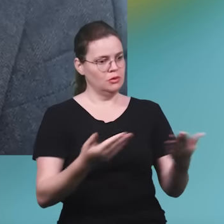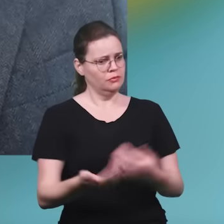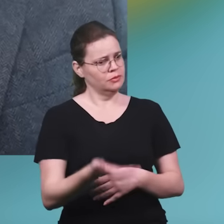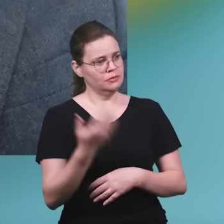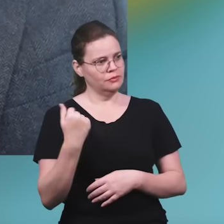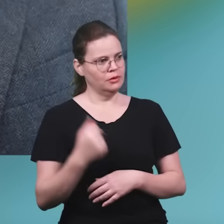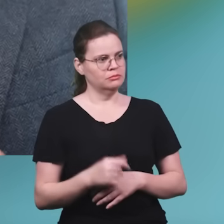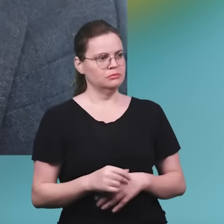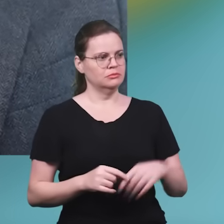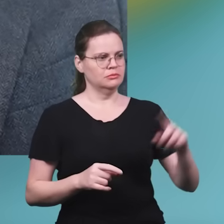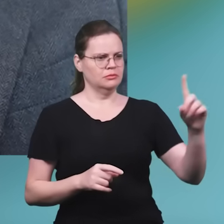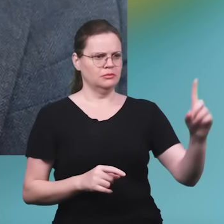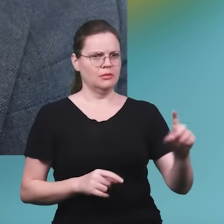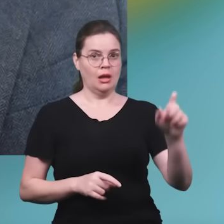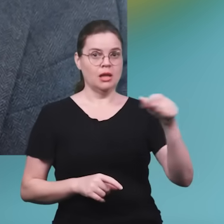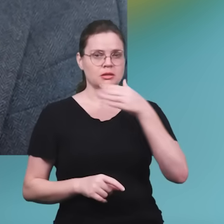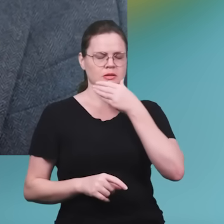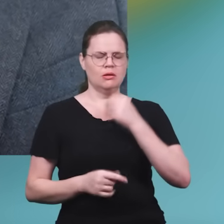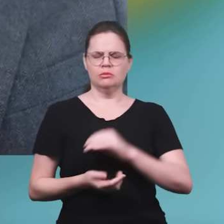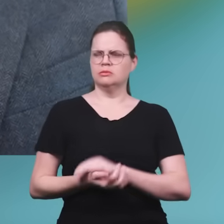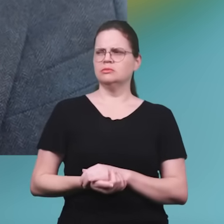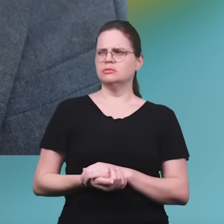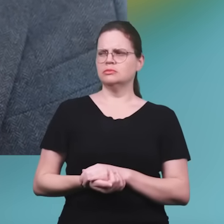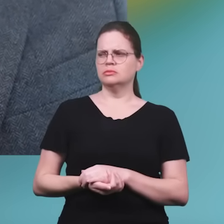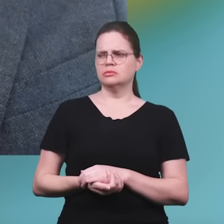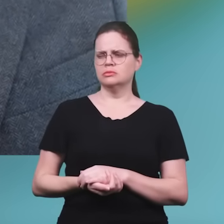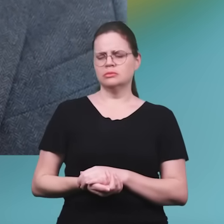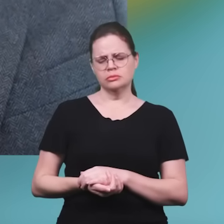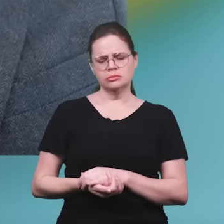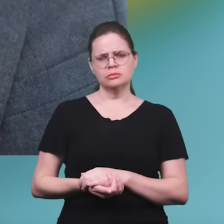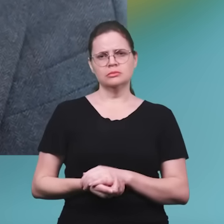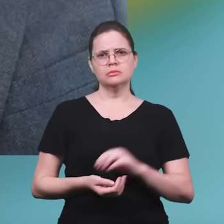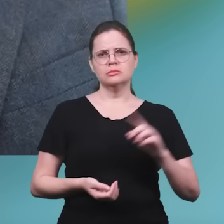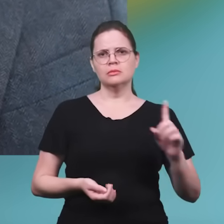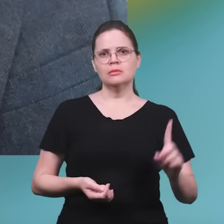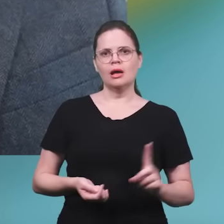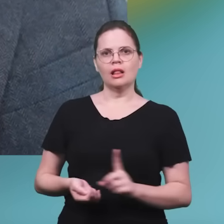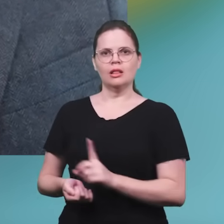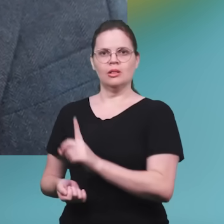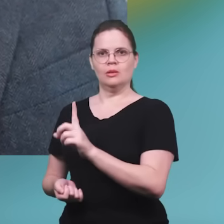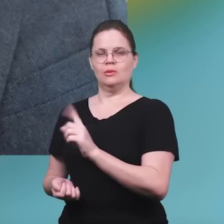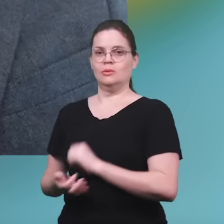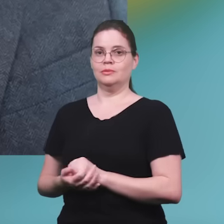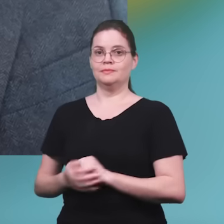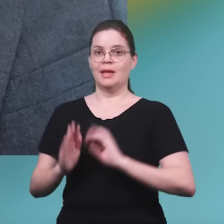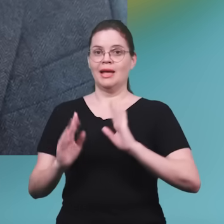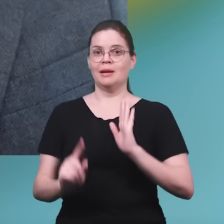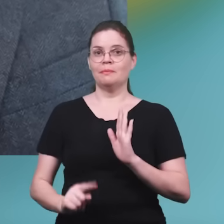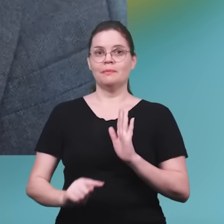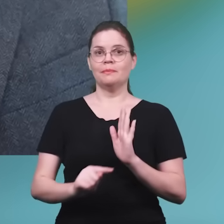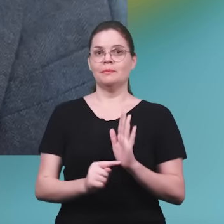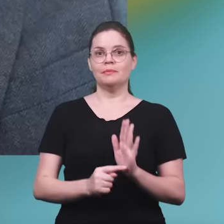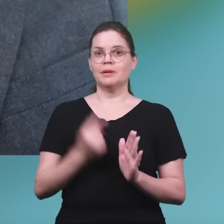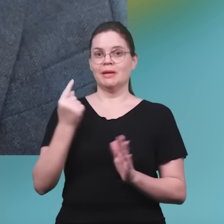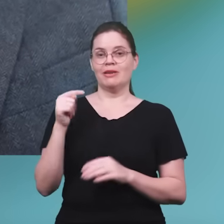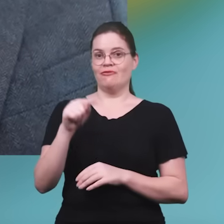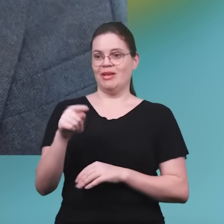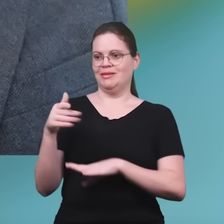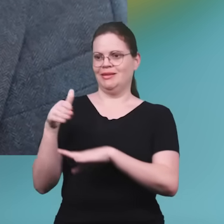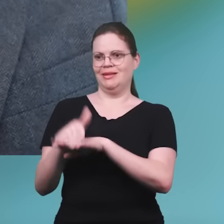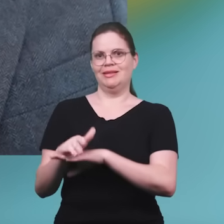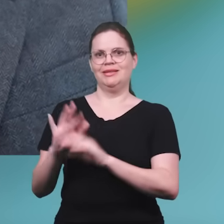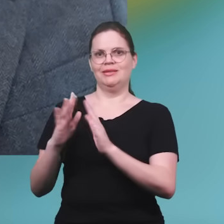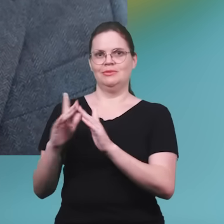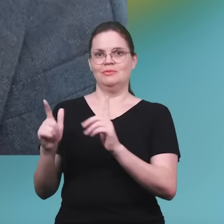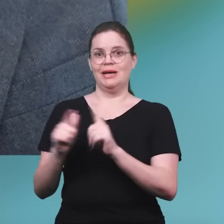entrar, e aquele homem entrou para participar do culto ao meio-dia. Aquele diácono não sabia, mas era a primeira vez que aquele